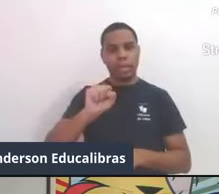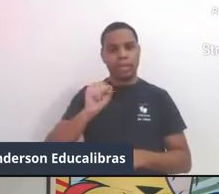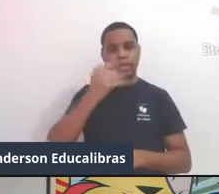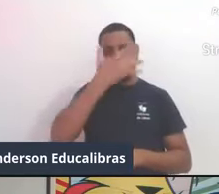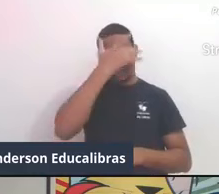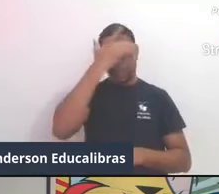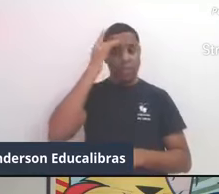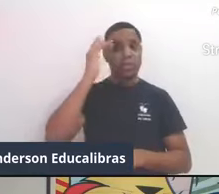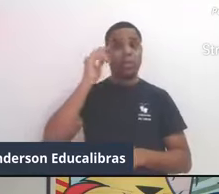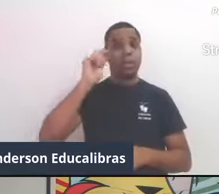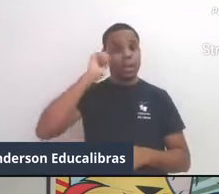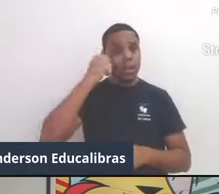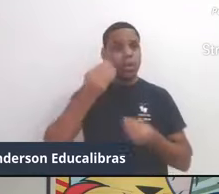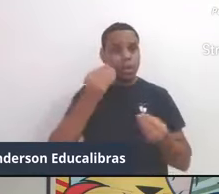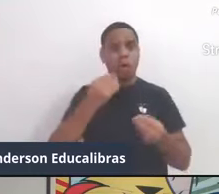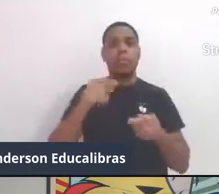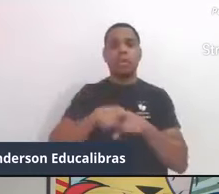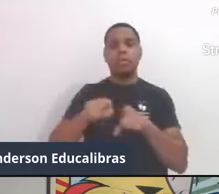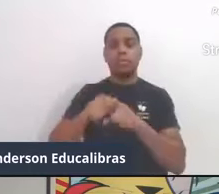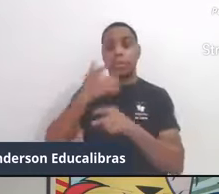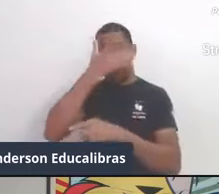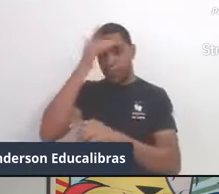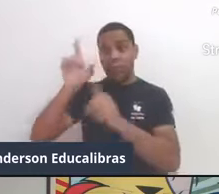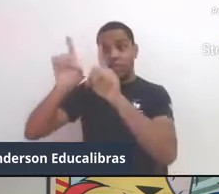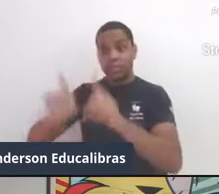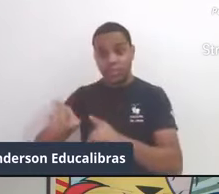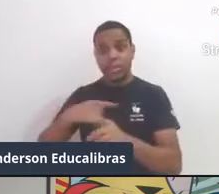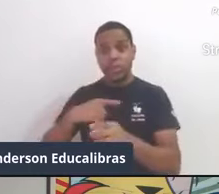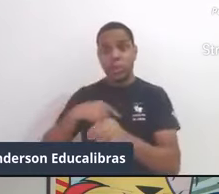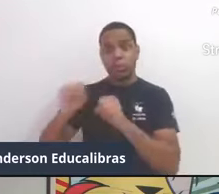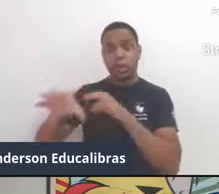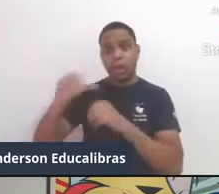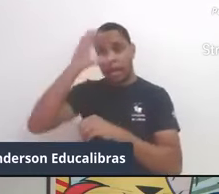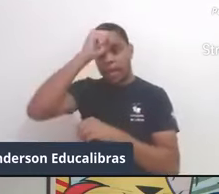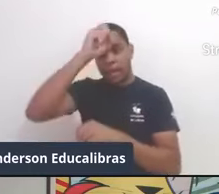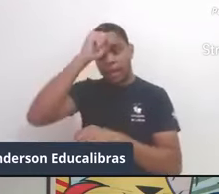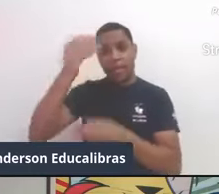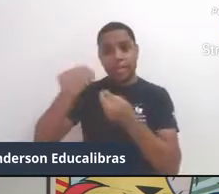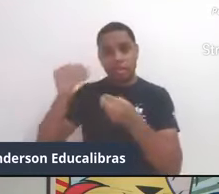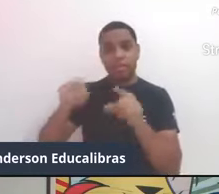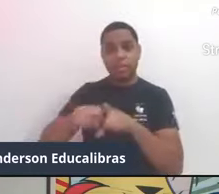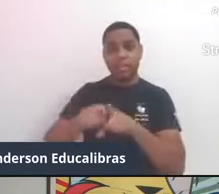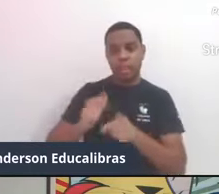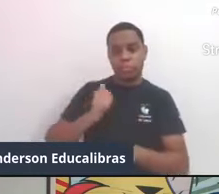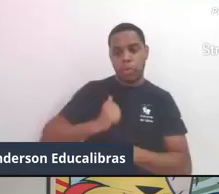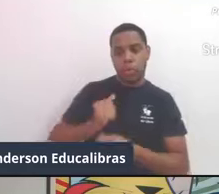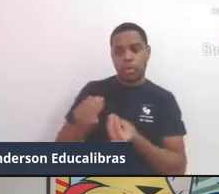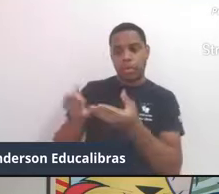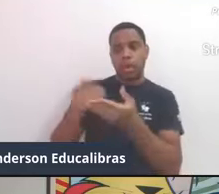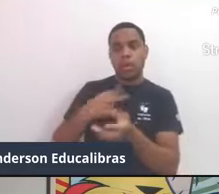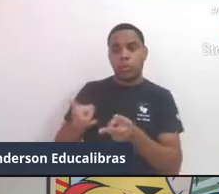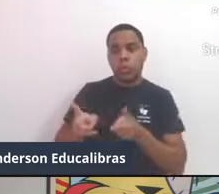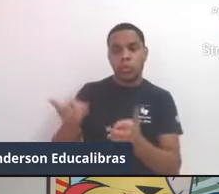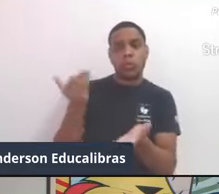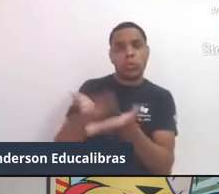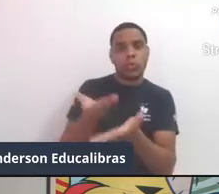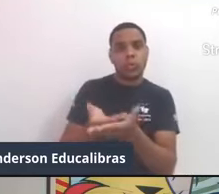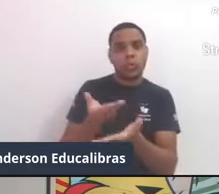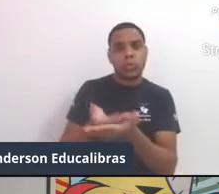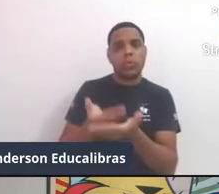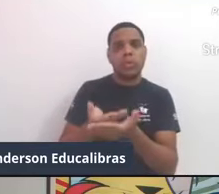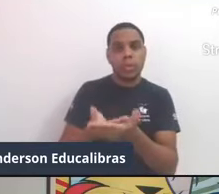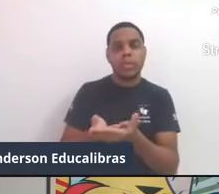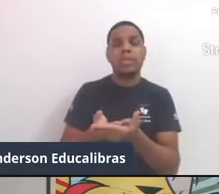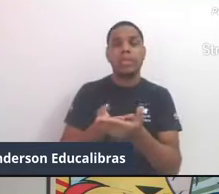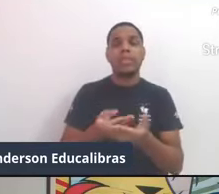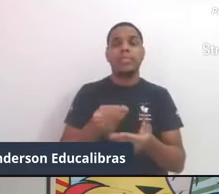esse aprendizado da pessoa com deficiência e como é que a gente gera bolsas de permanência e como é que a gente investe para diminuir